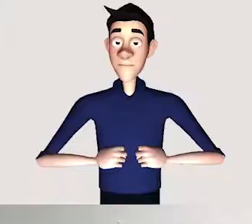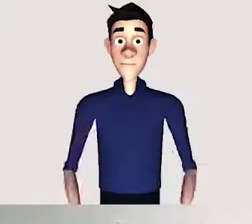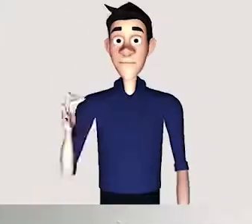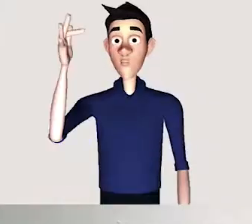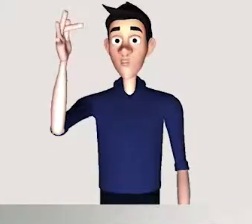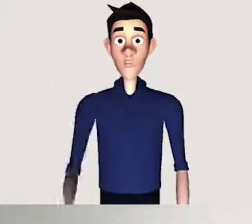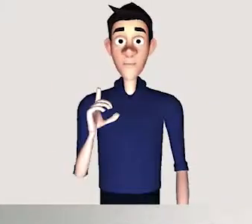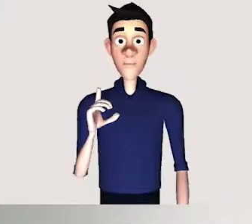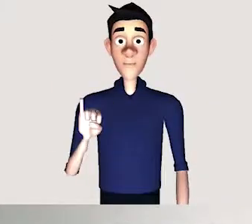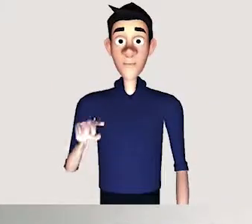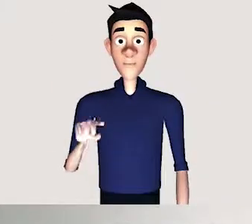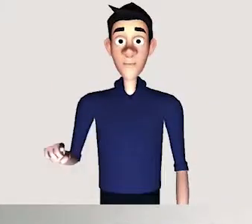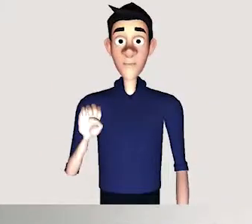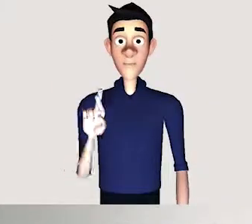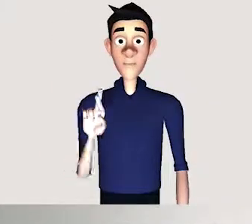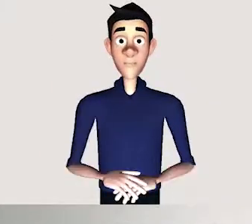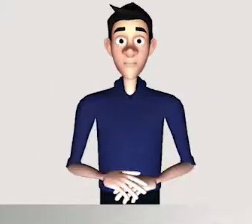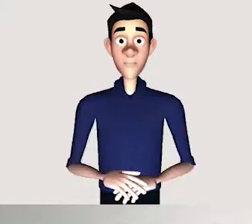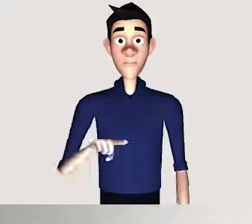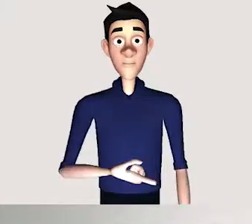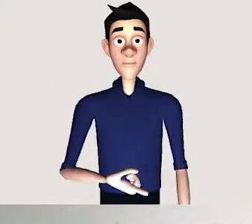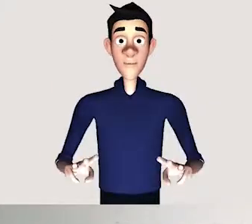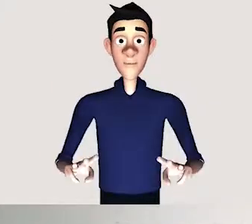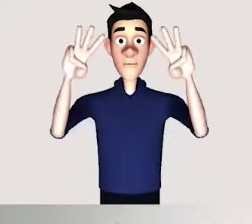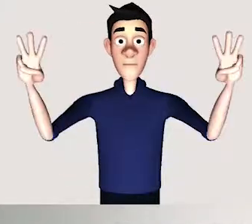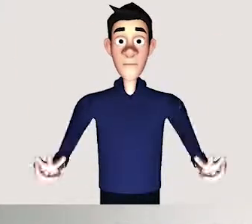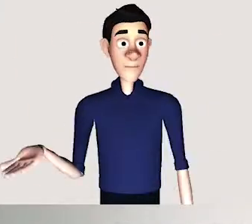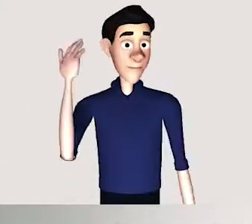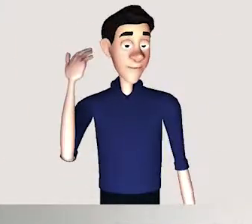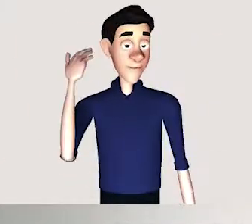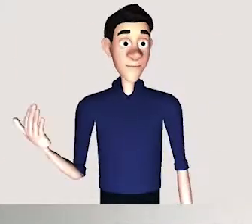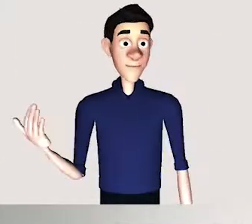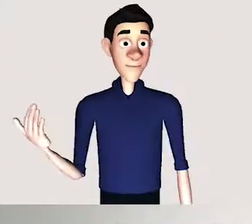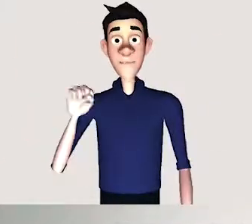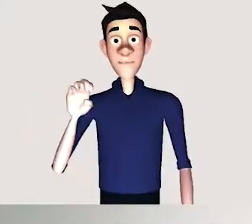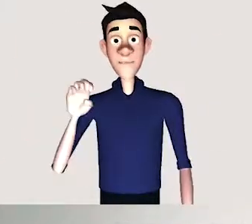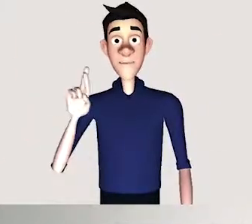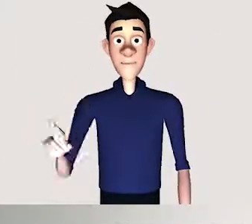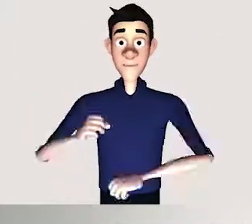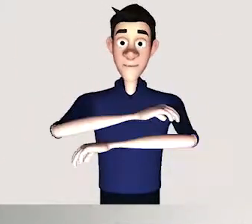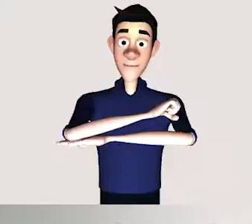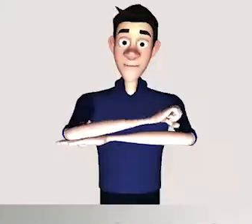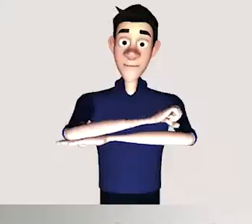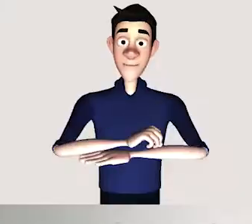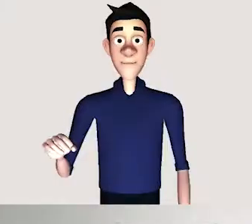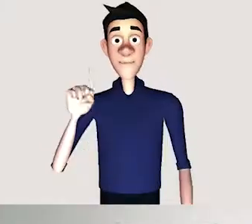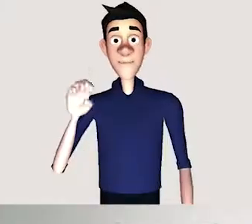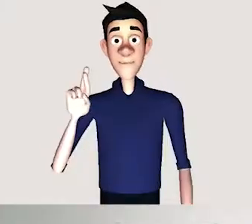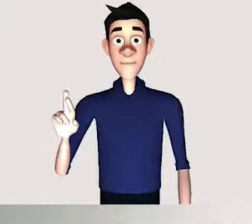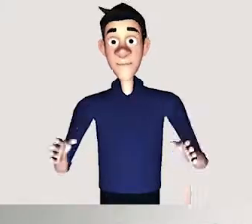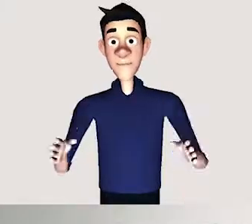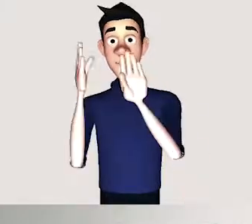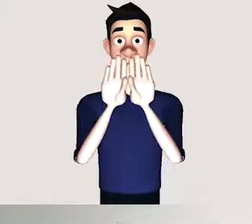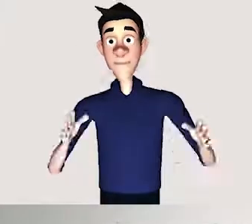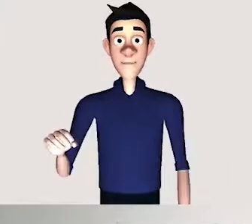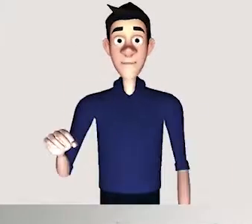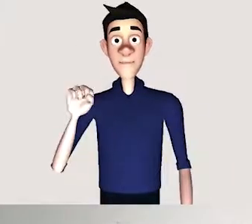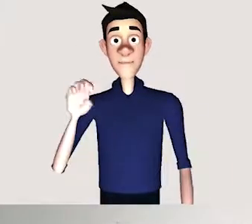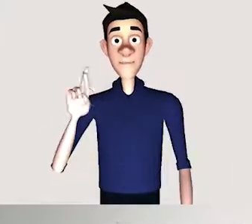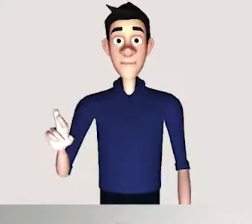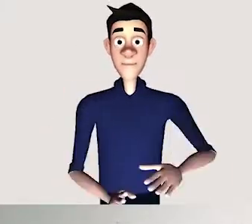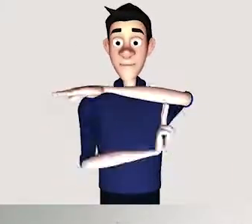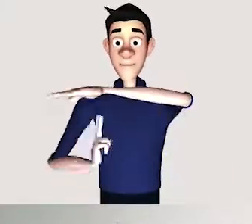situações diferentes. Por exemplo, articulam tempos diferentes. Articulam passado e presente,